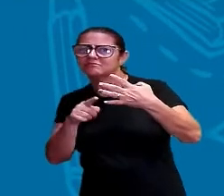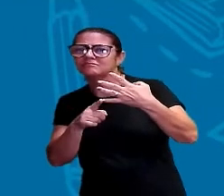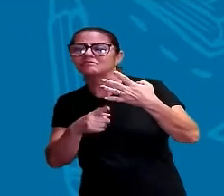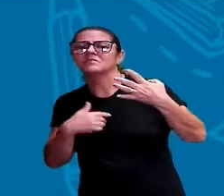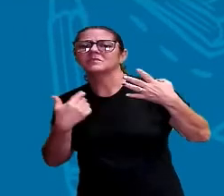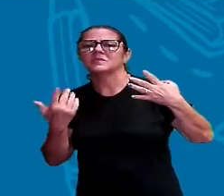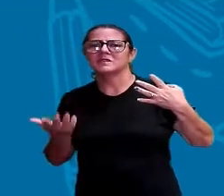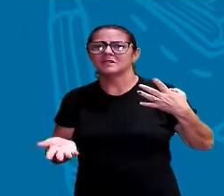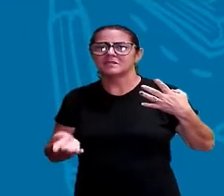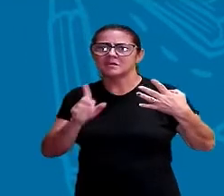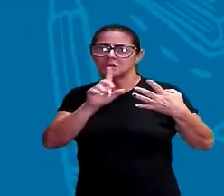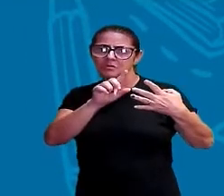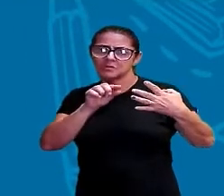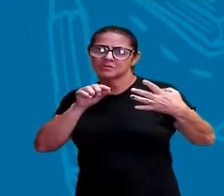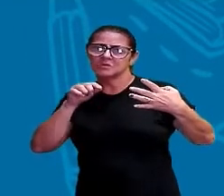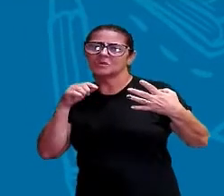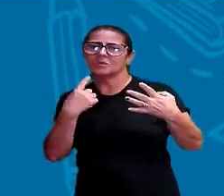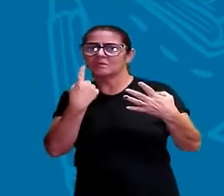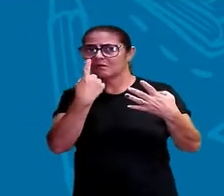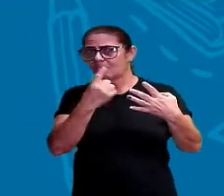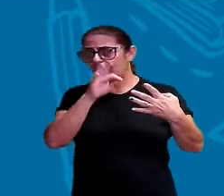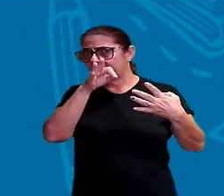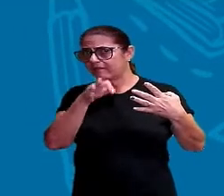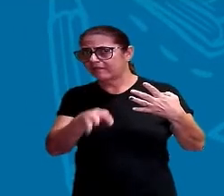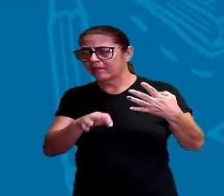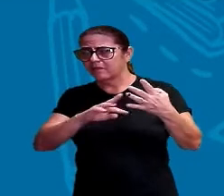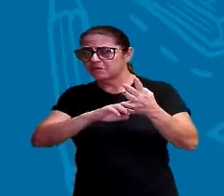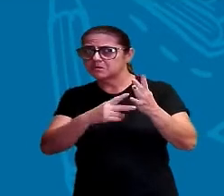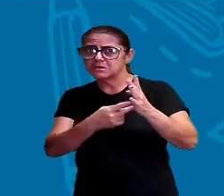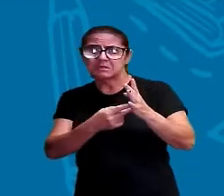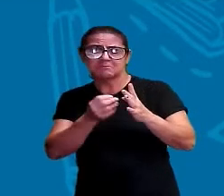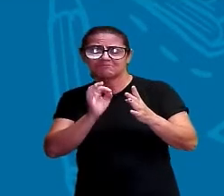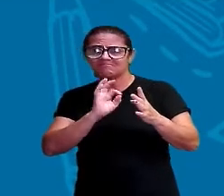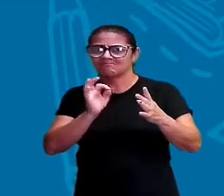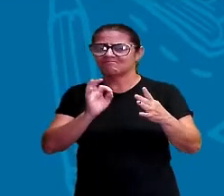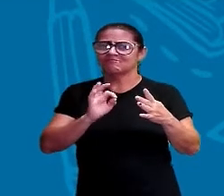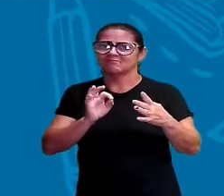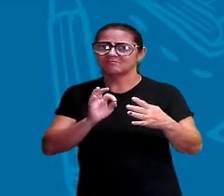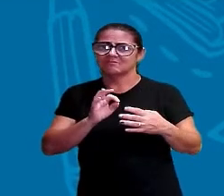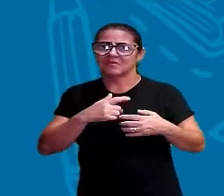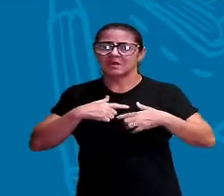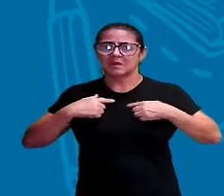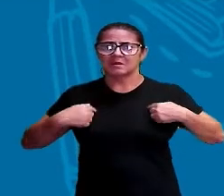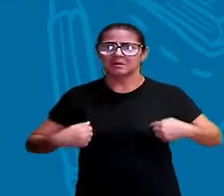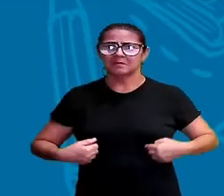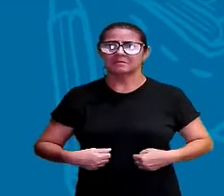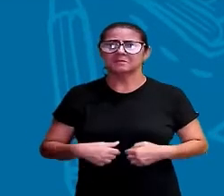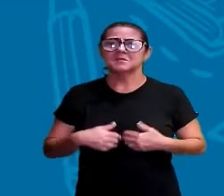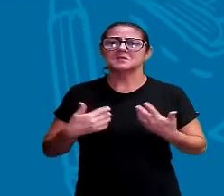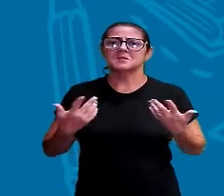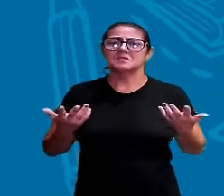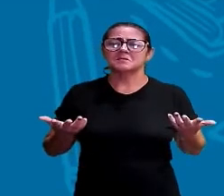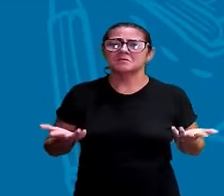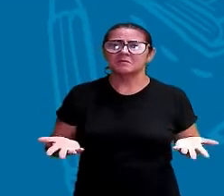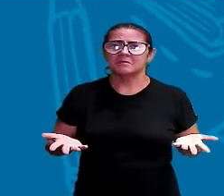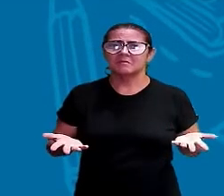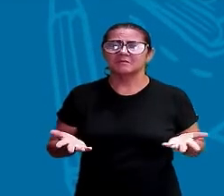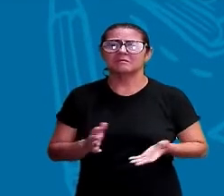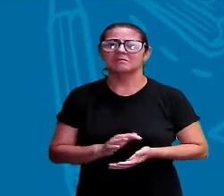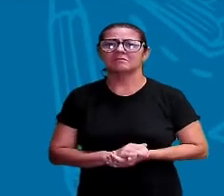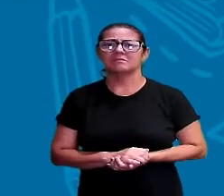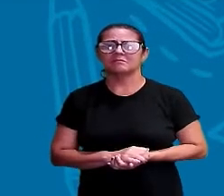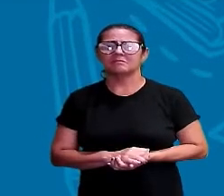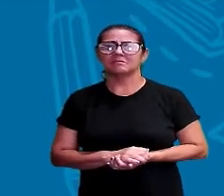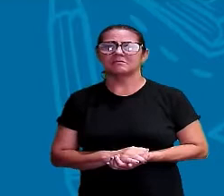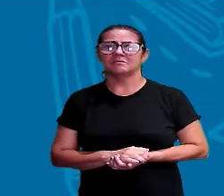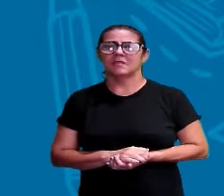uma apenas, ela não indica a mensagem aí passada na camisa? Qual que vocês acham que